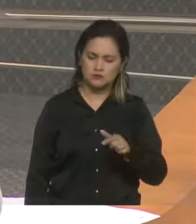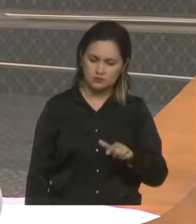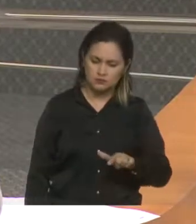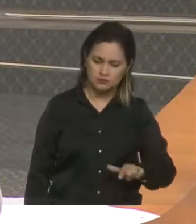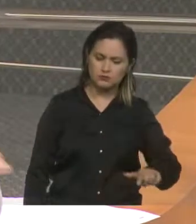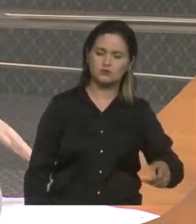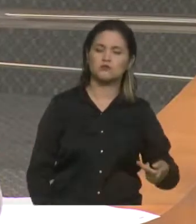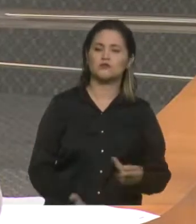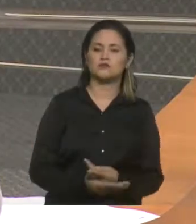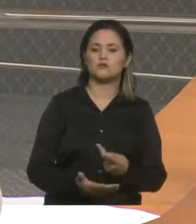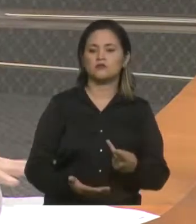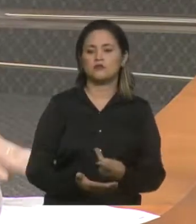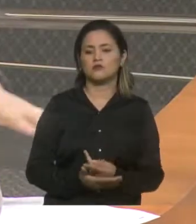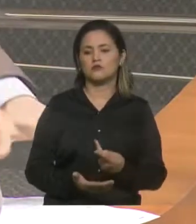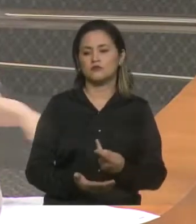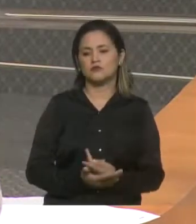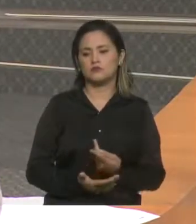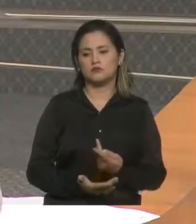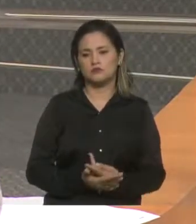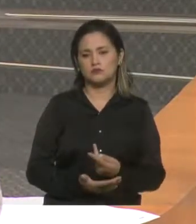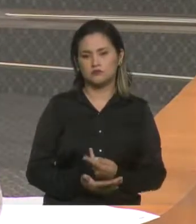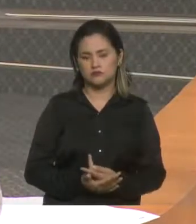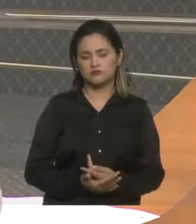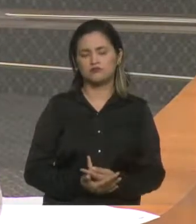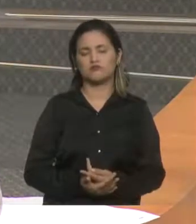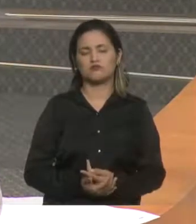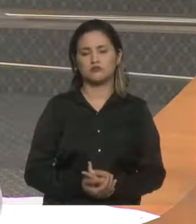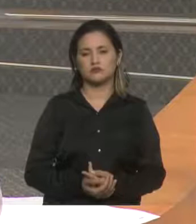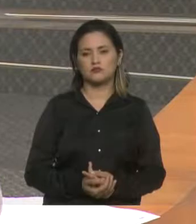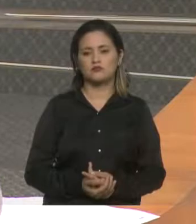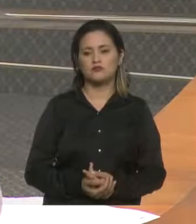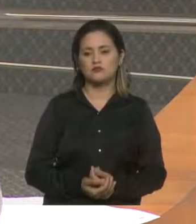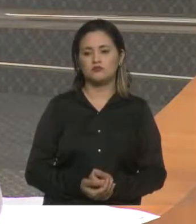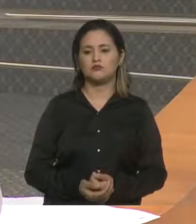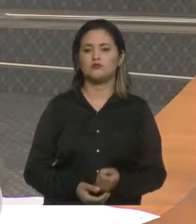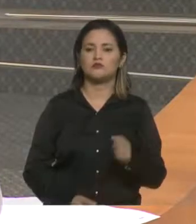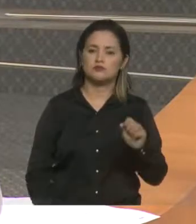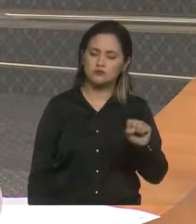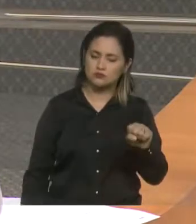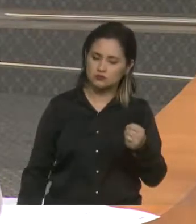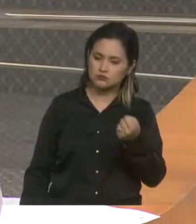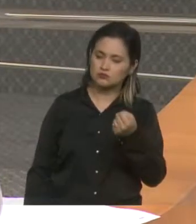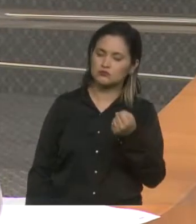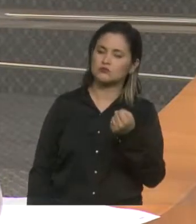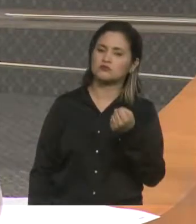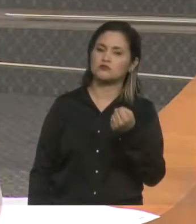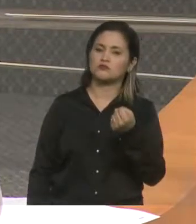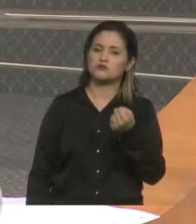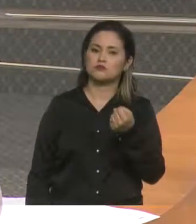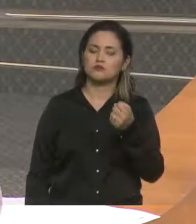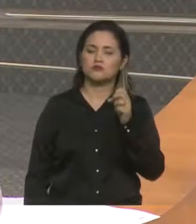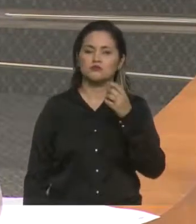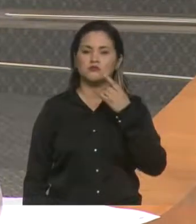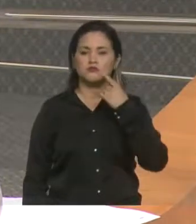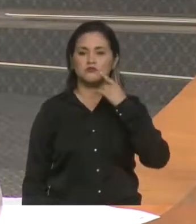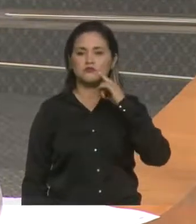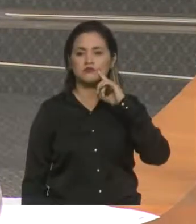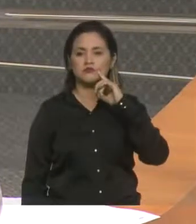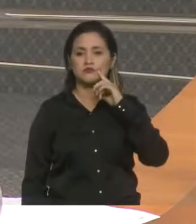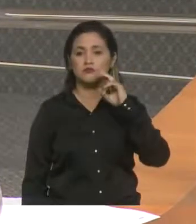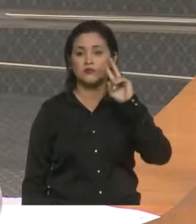uma oportunidade de ajustar a lei, continuou o texto errado, com a bebida alcoólica em duplicidade na lei.